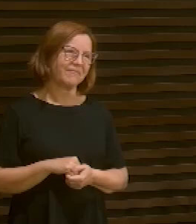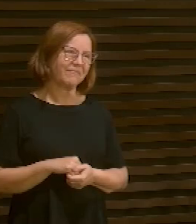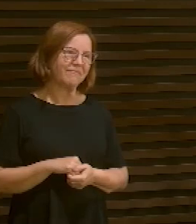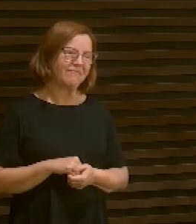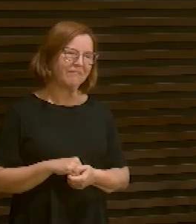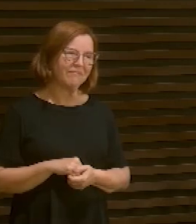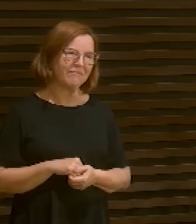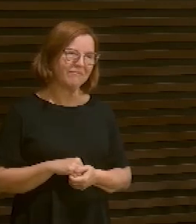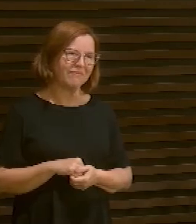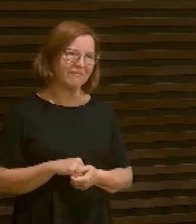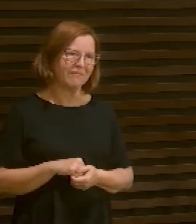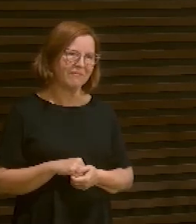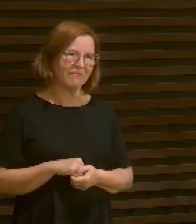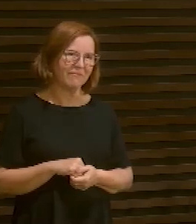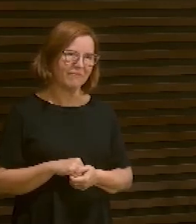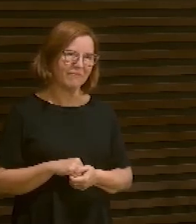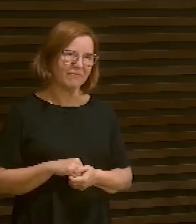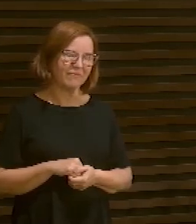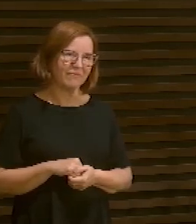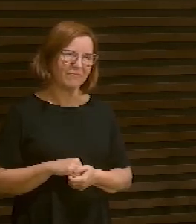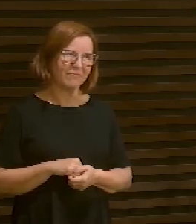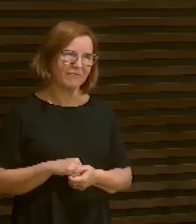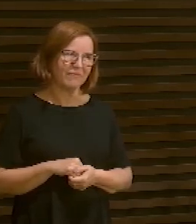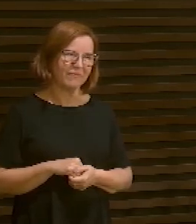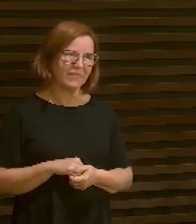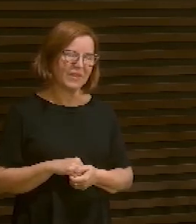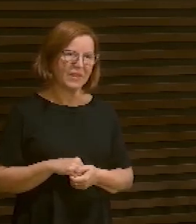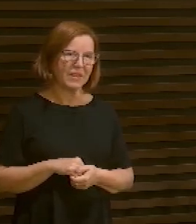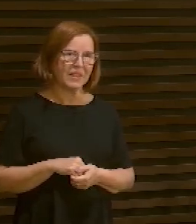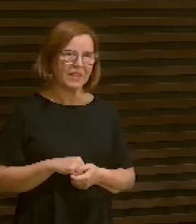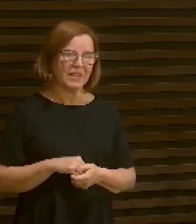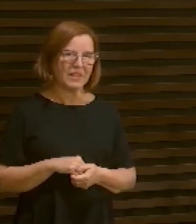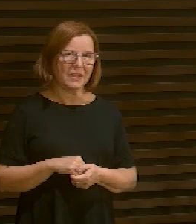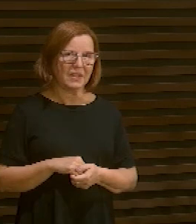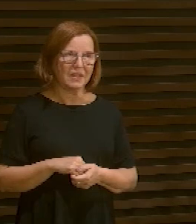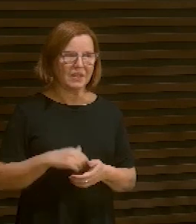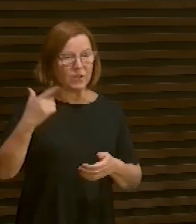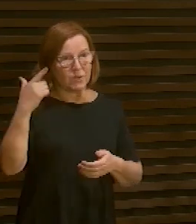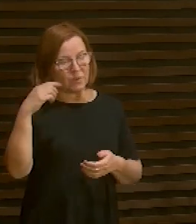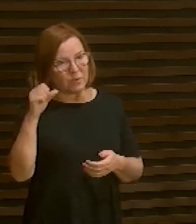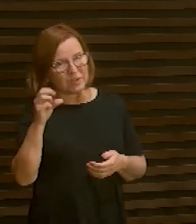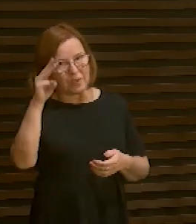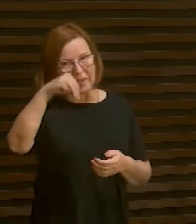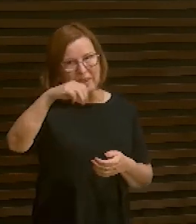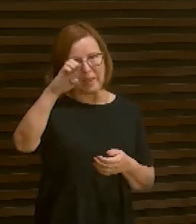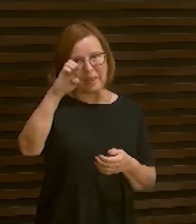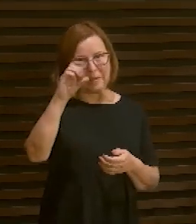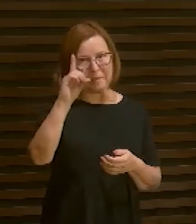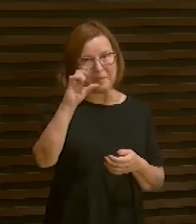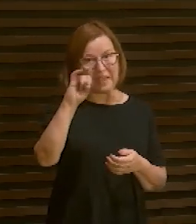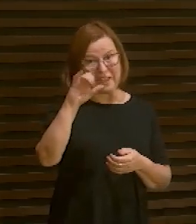Ele reduzira a sua média em torno de 20 pontos sem ter pisado em